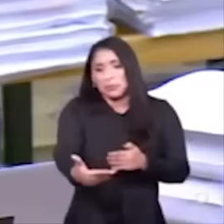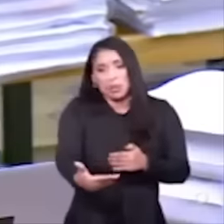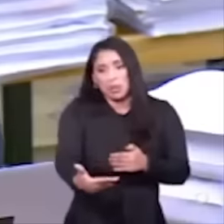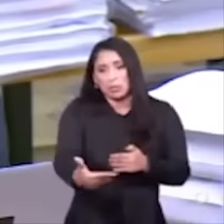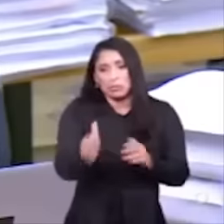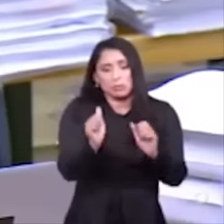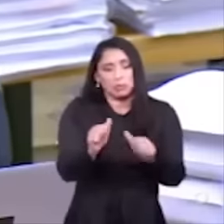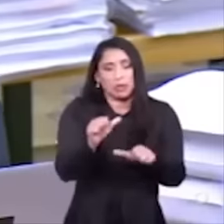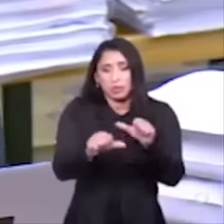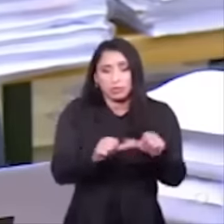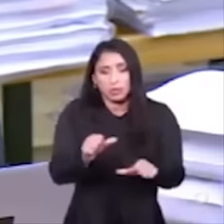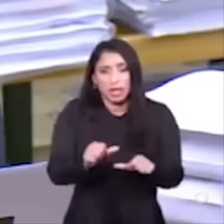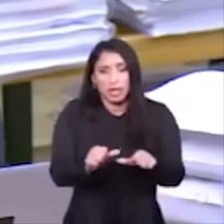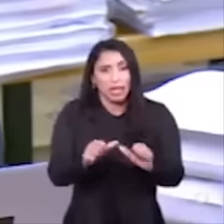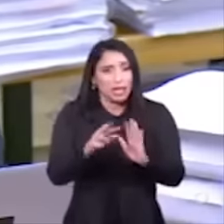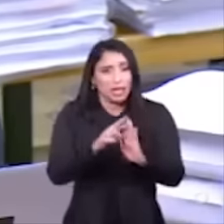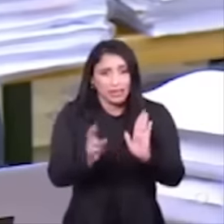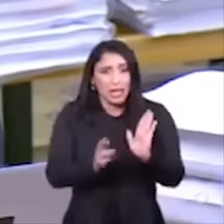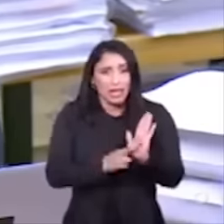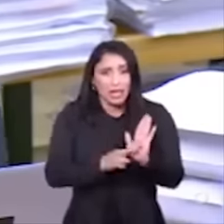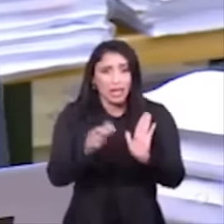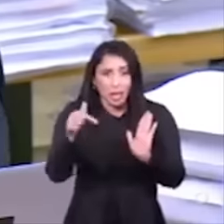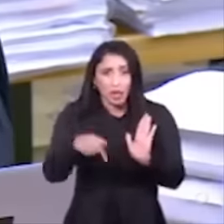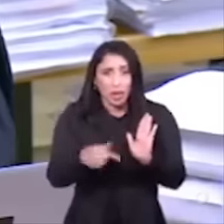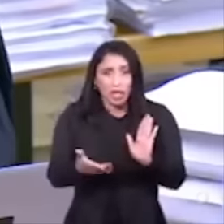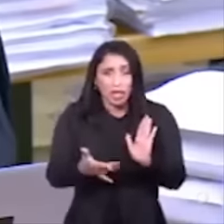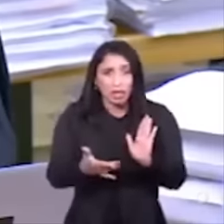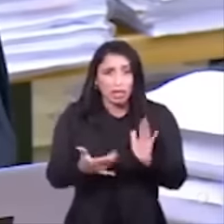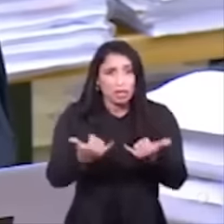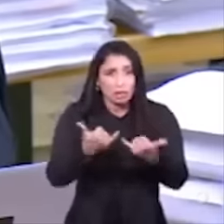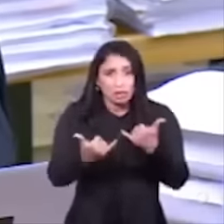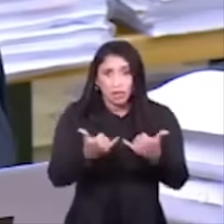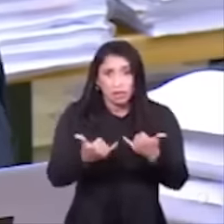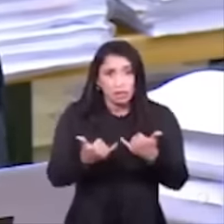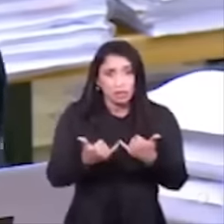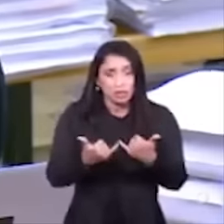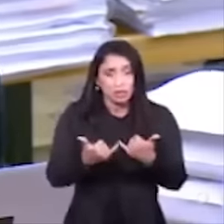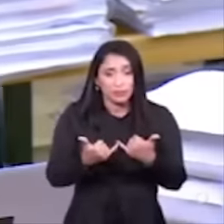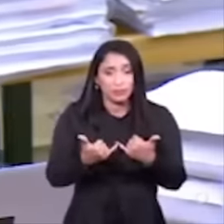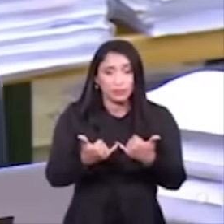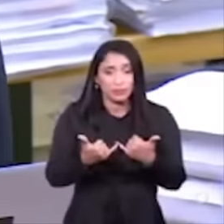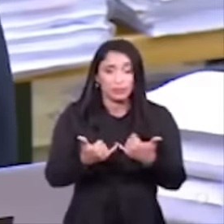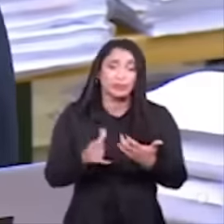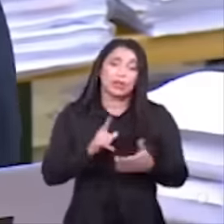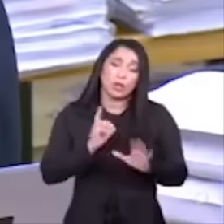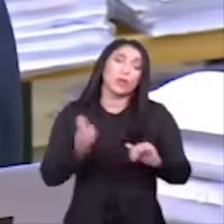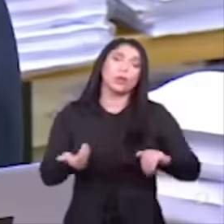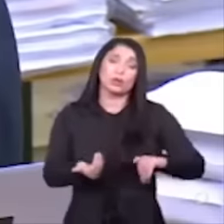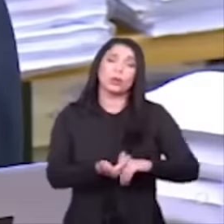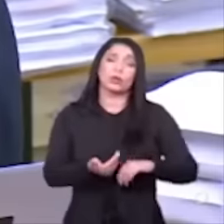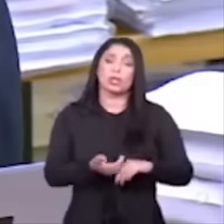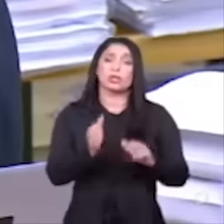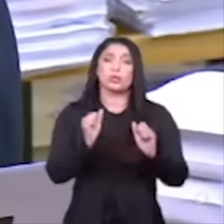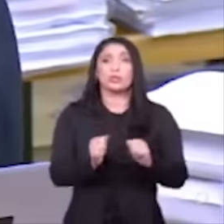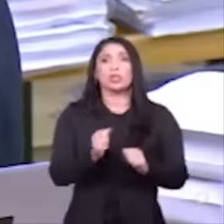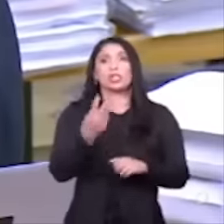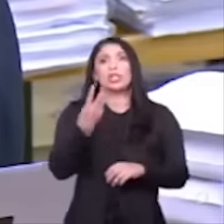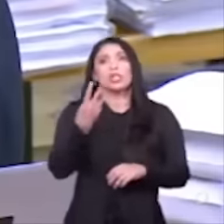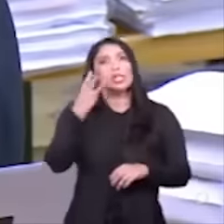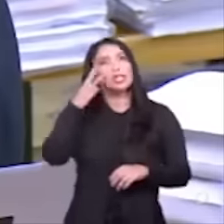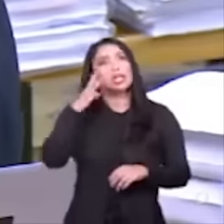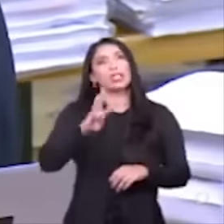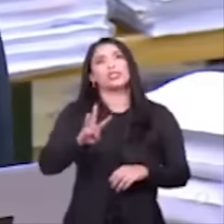mudar de essa mesma regra essa regra Idêntica e o congresso pode faltando três